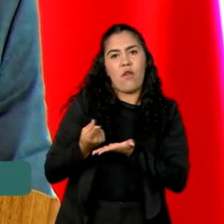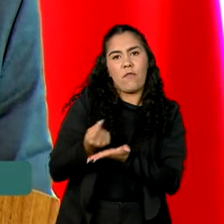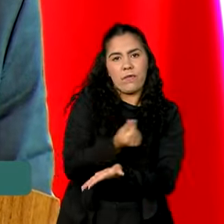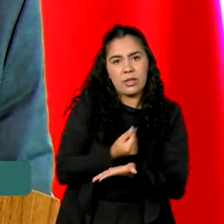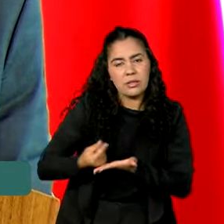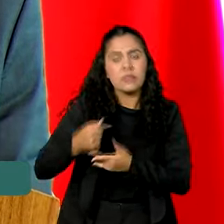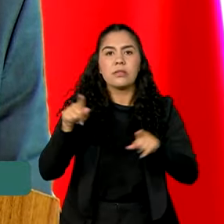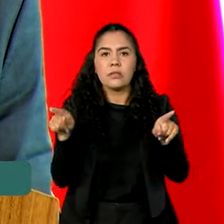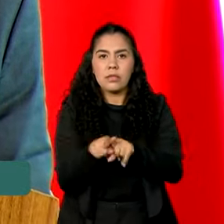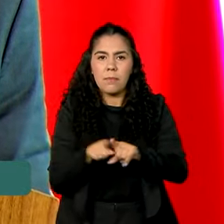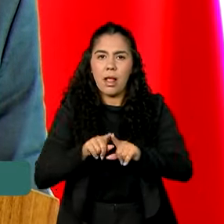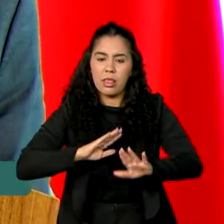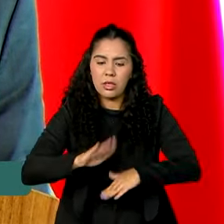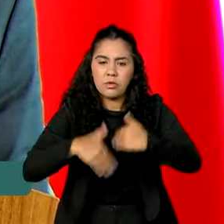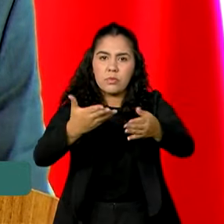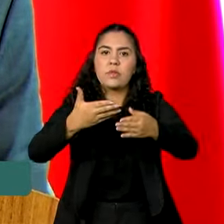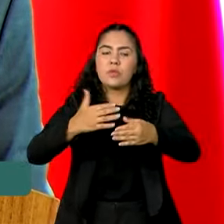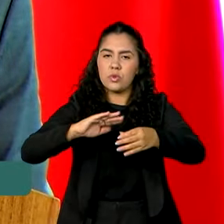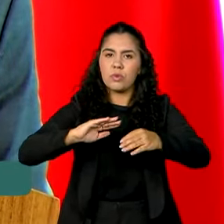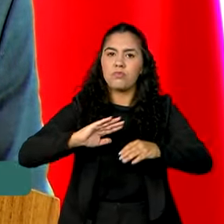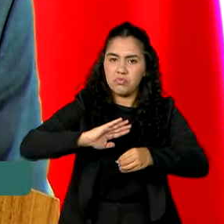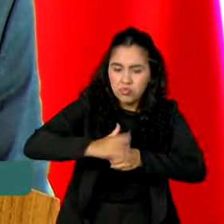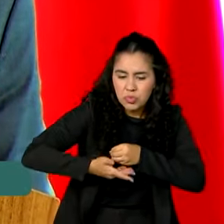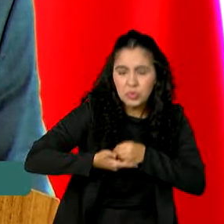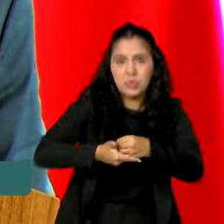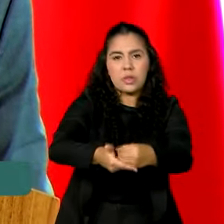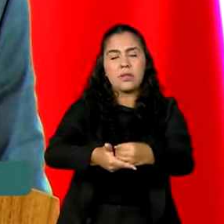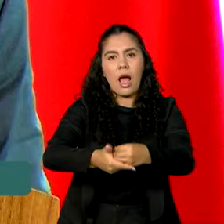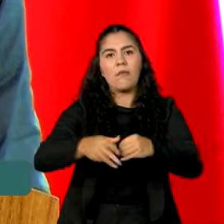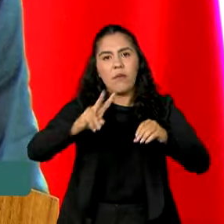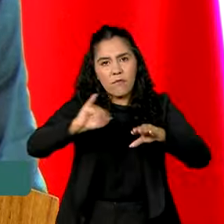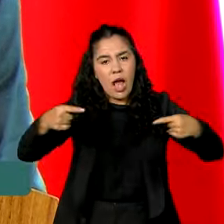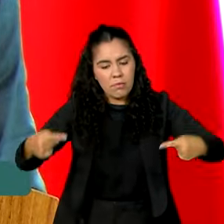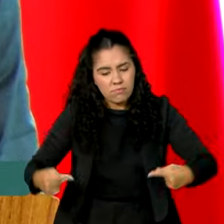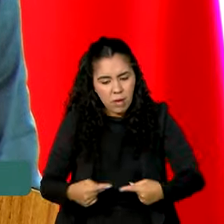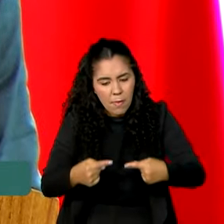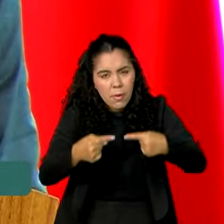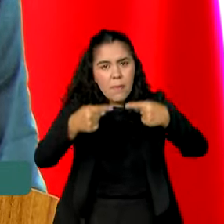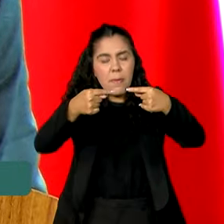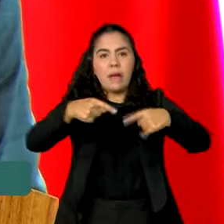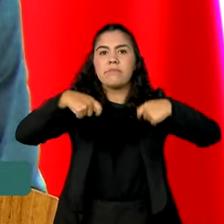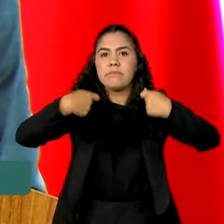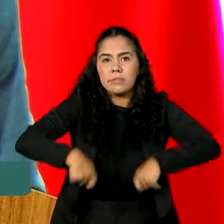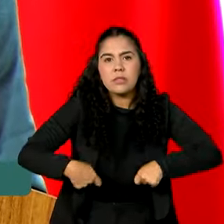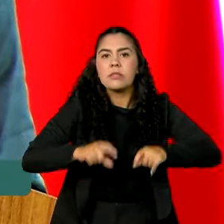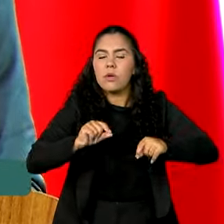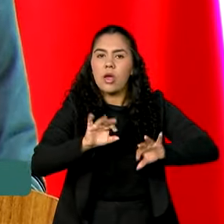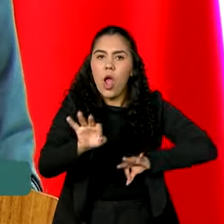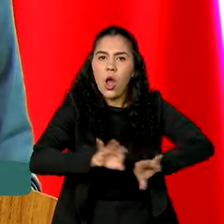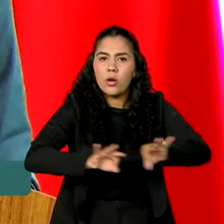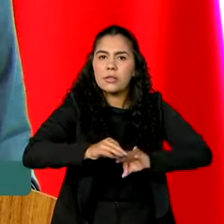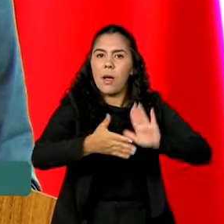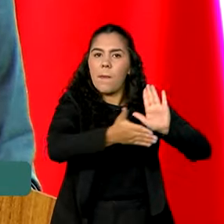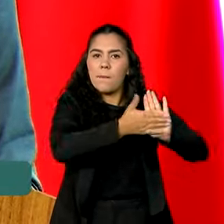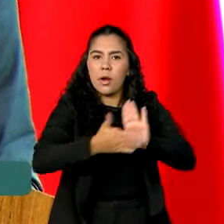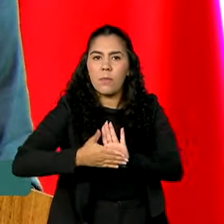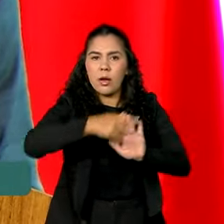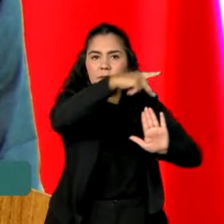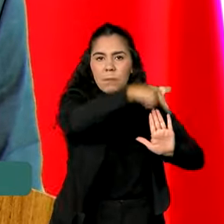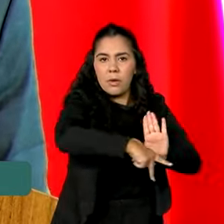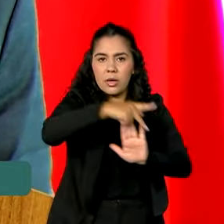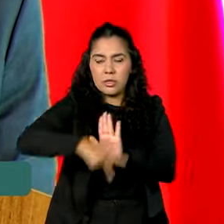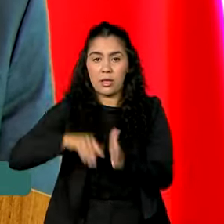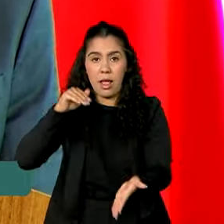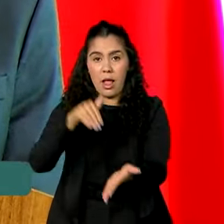desenvolvimento produtivo e sustentável serão estabelecidas e deverão apresentar projetos prioritários em